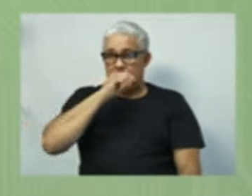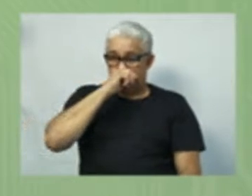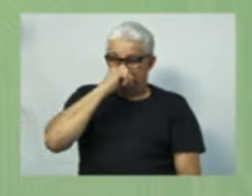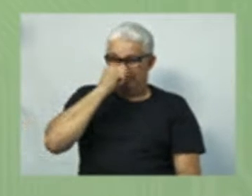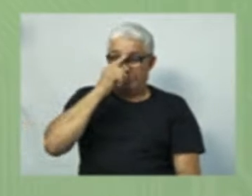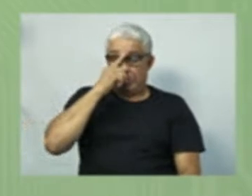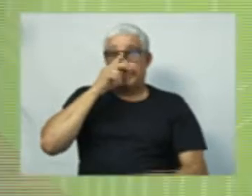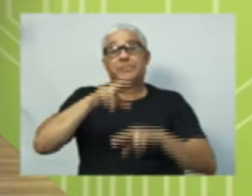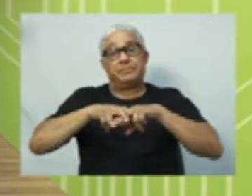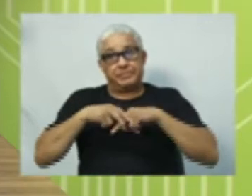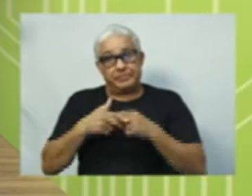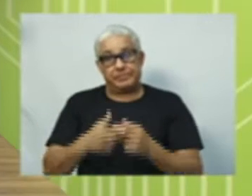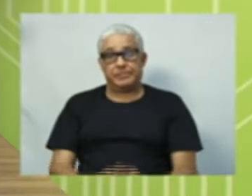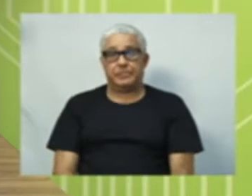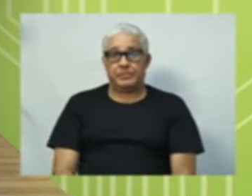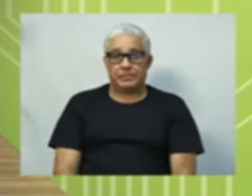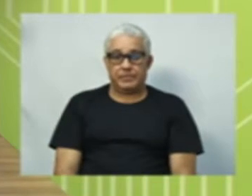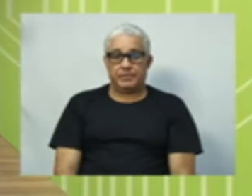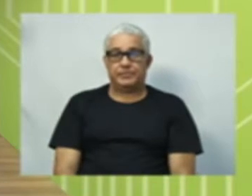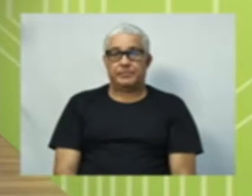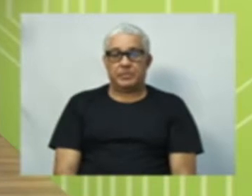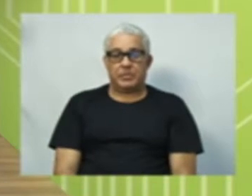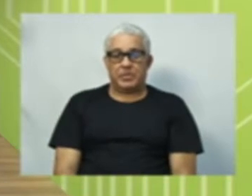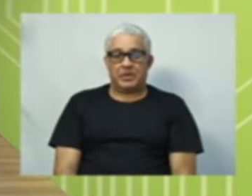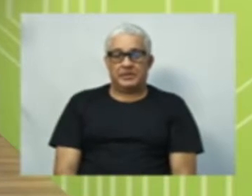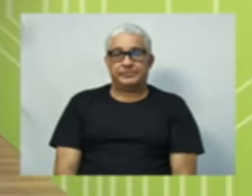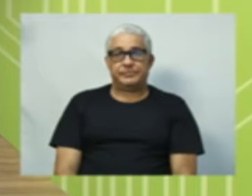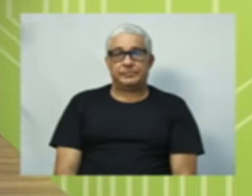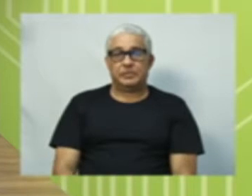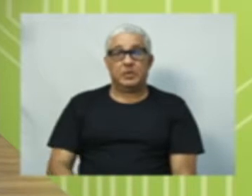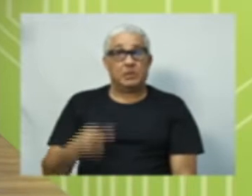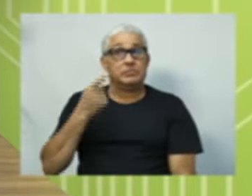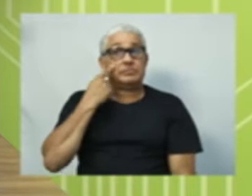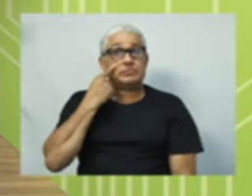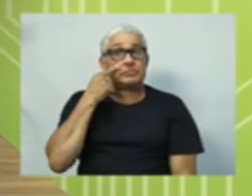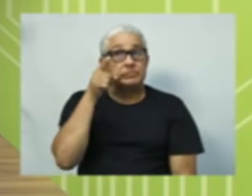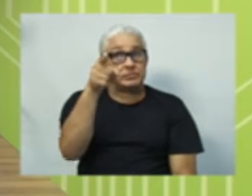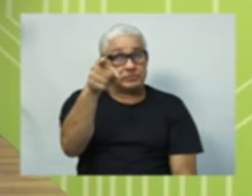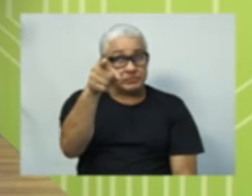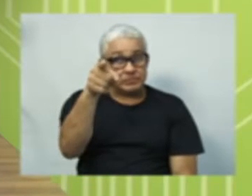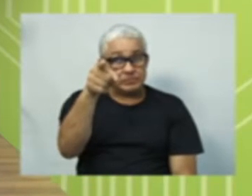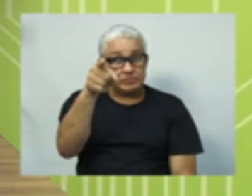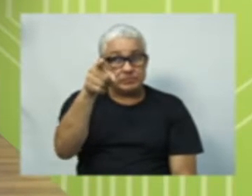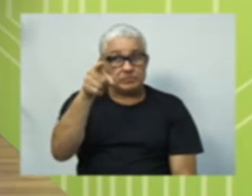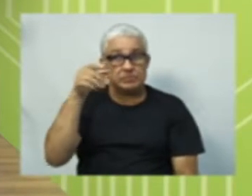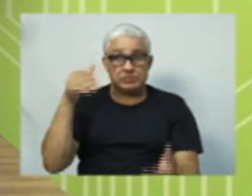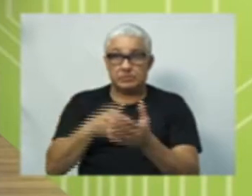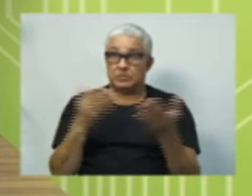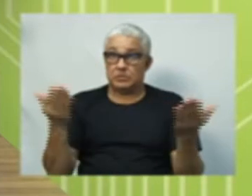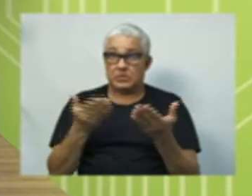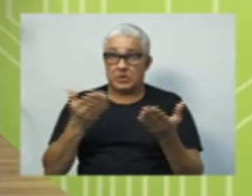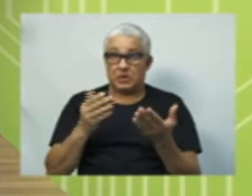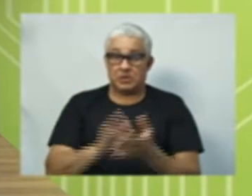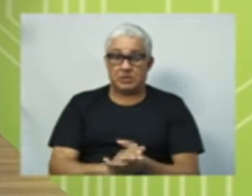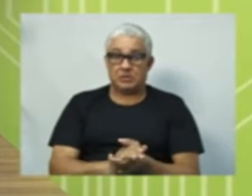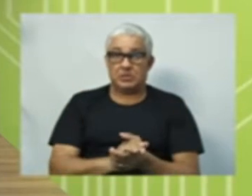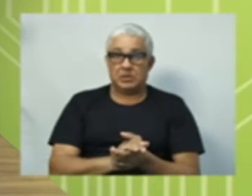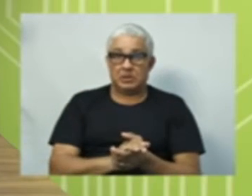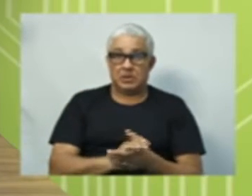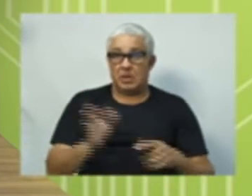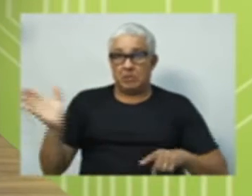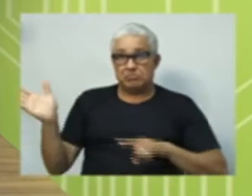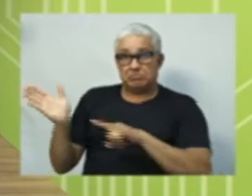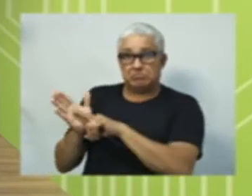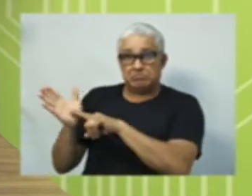Portanto, aluno, aqui, ó, eu quero ver você, que até agora eu não recebi nenhuma mensagem ali da Fernanda. Fala aí para o